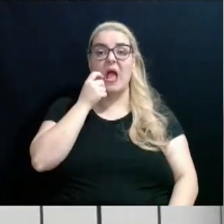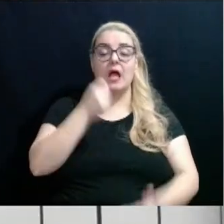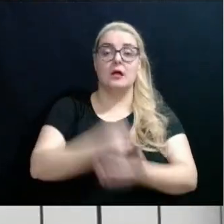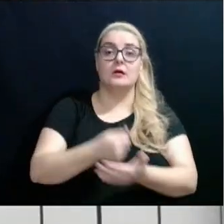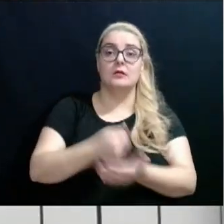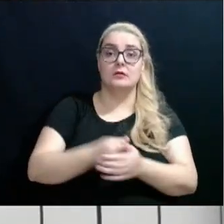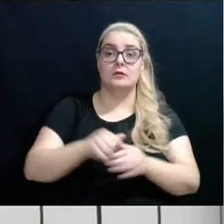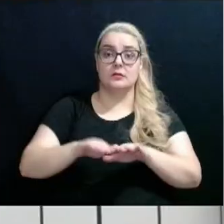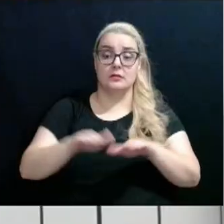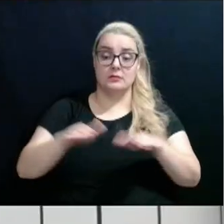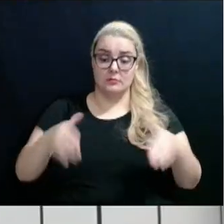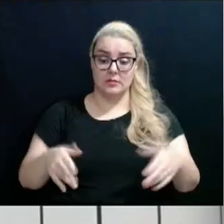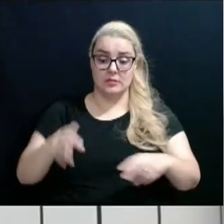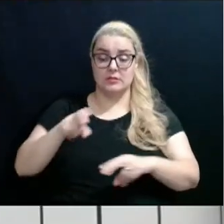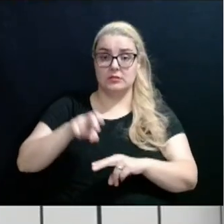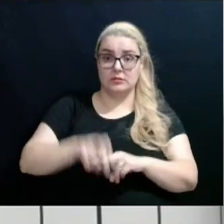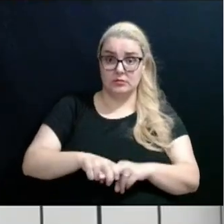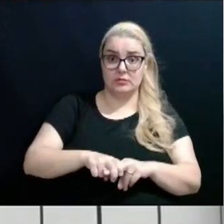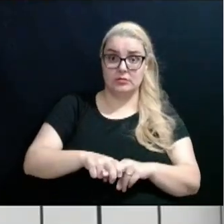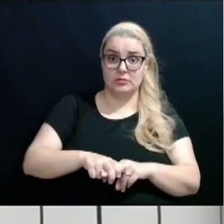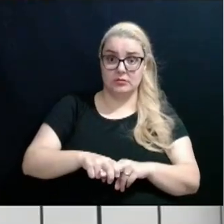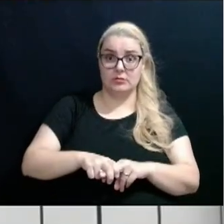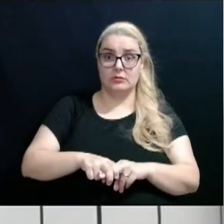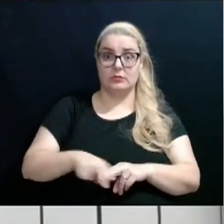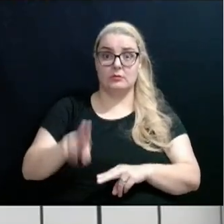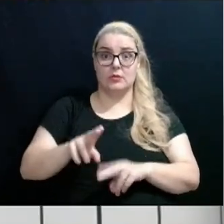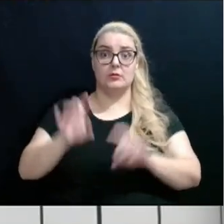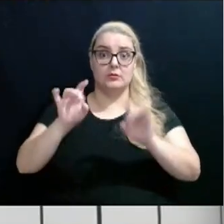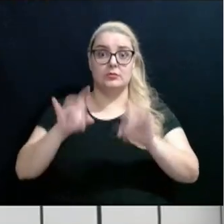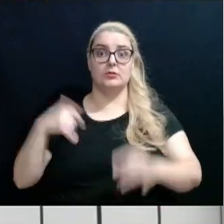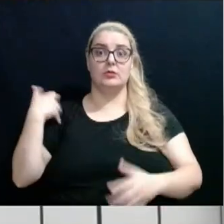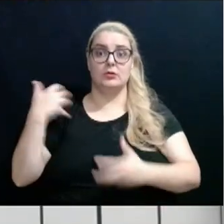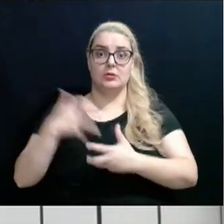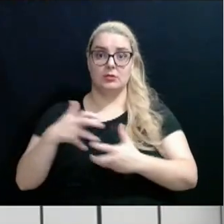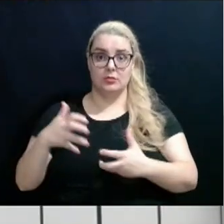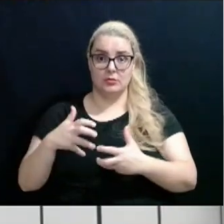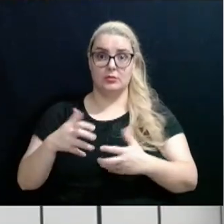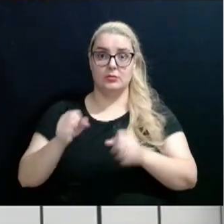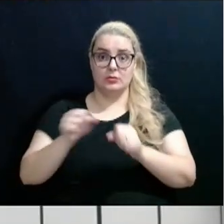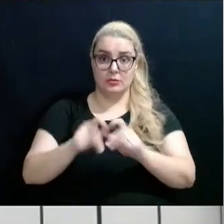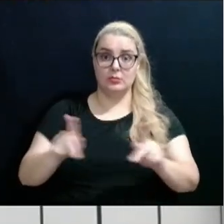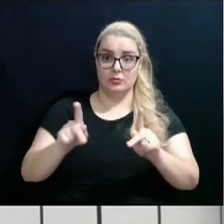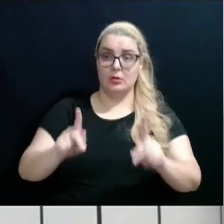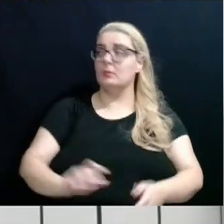mesas e cadeiras para uso exclusivo de idosos nos shopping centers.